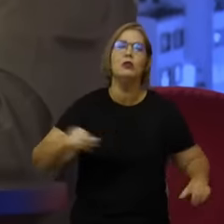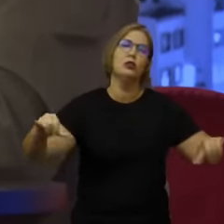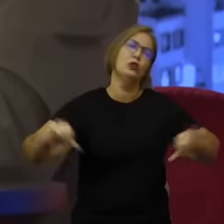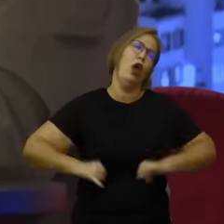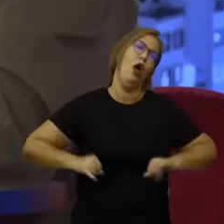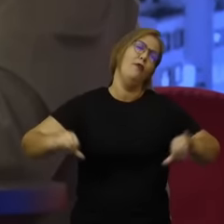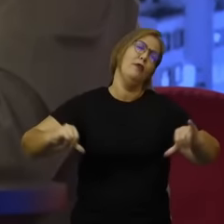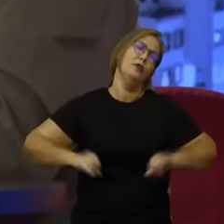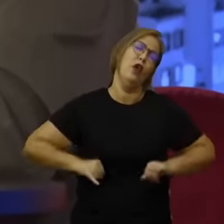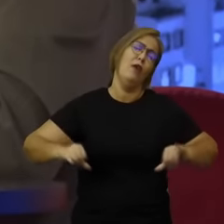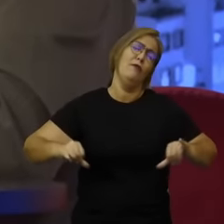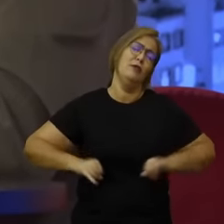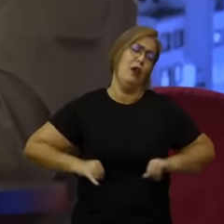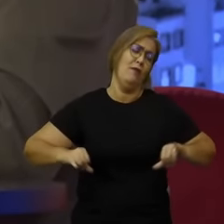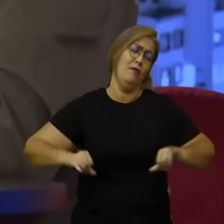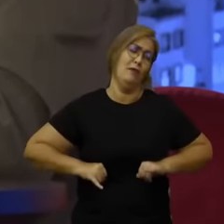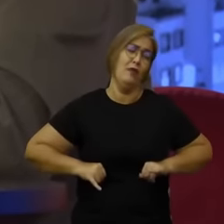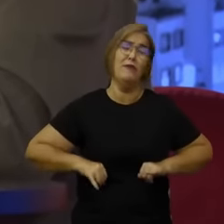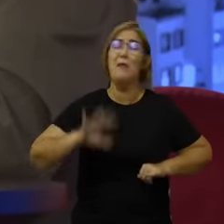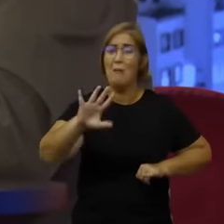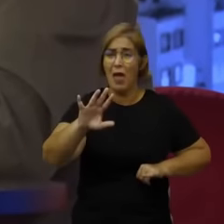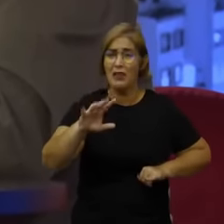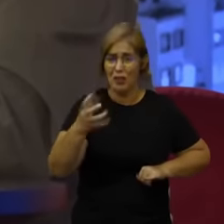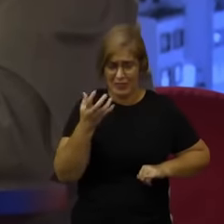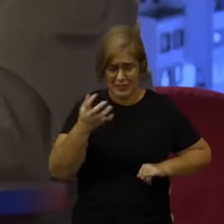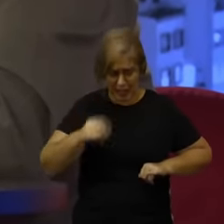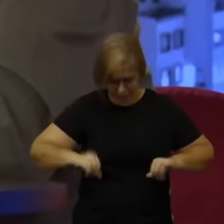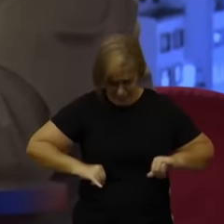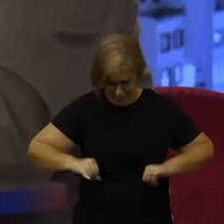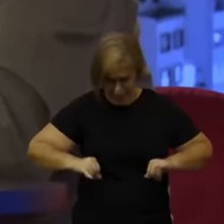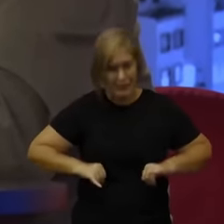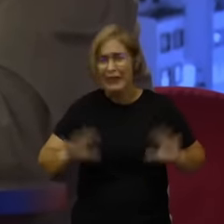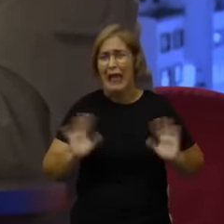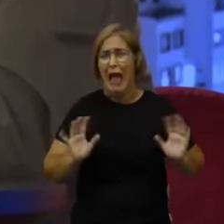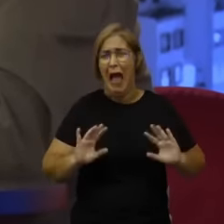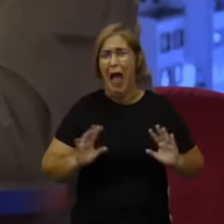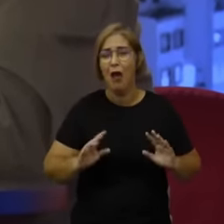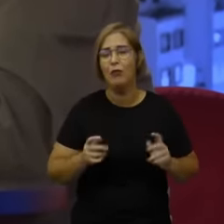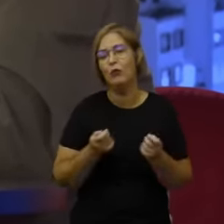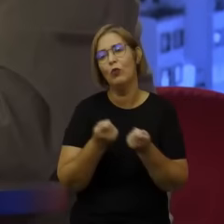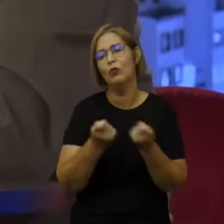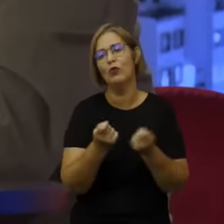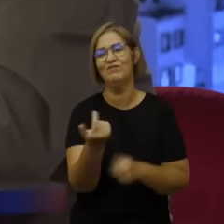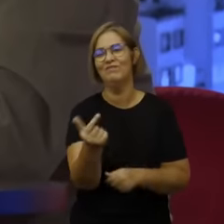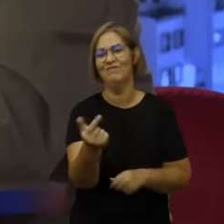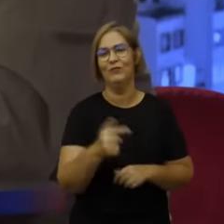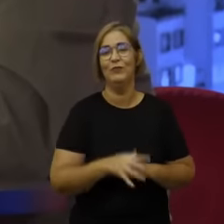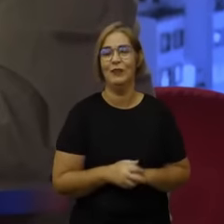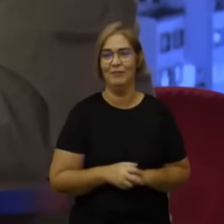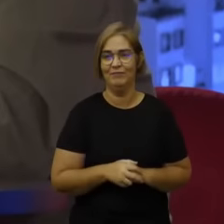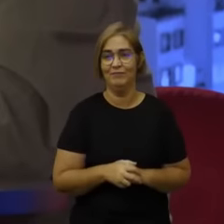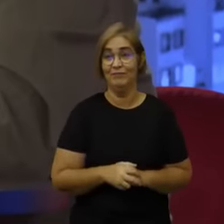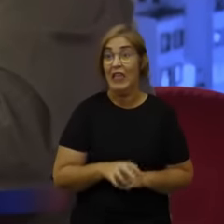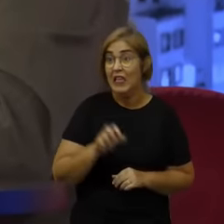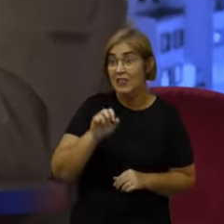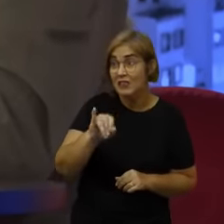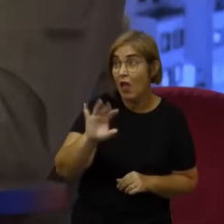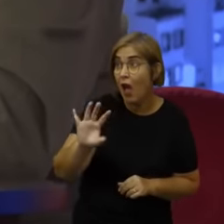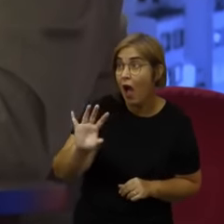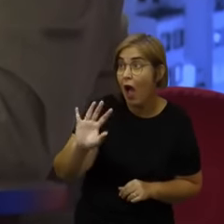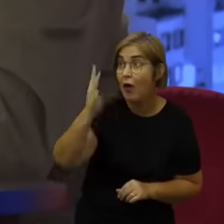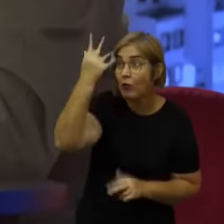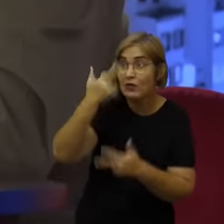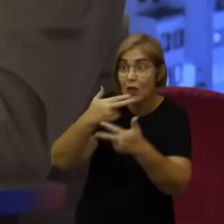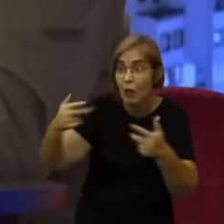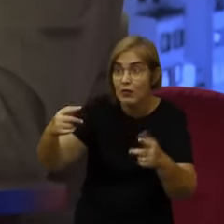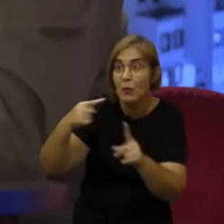que nós queiramos, não conseguimos controlar. Se o acaso for favorável a nós, ótimo. Mas se não